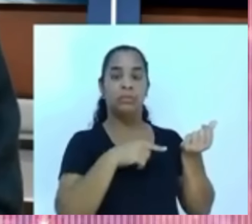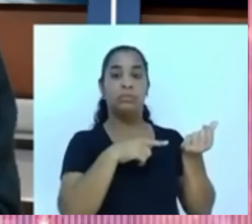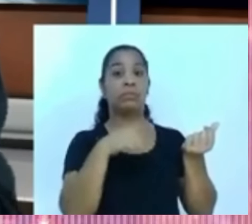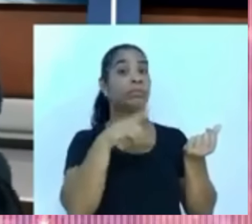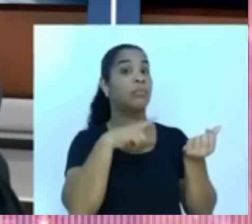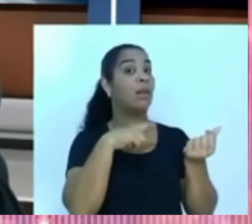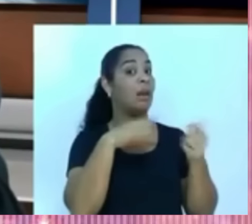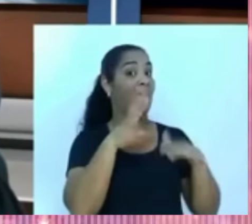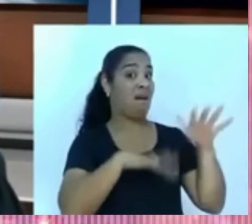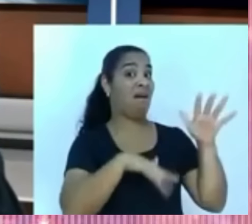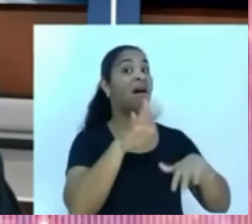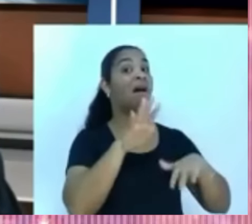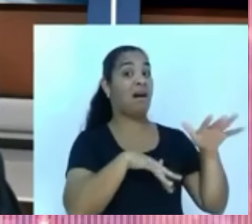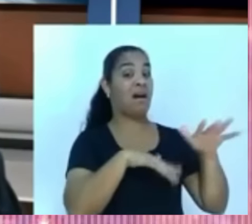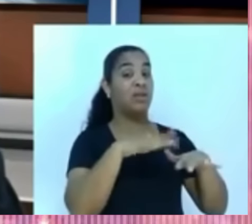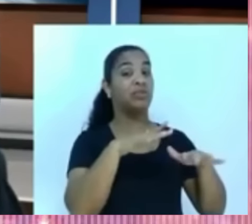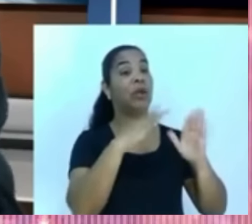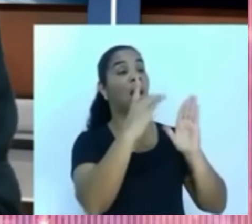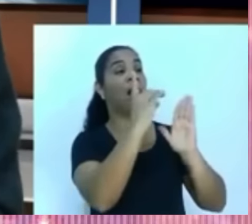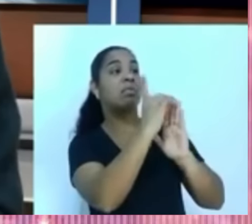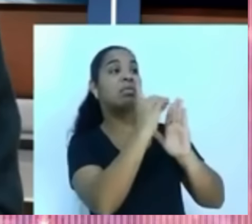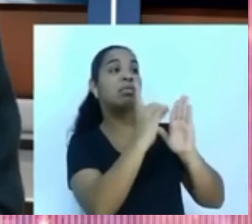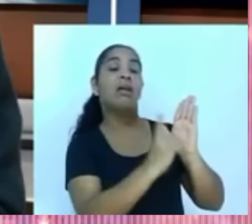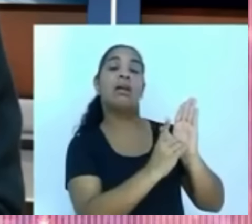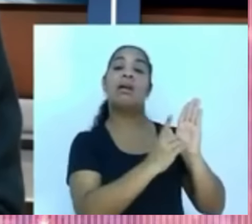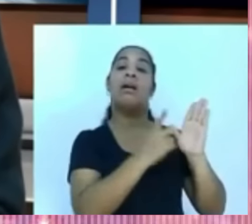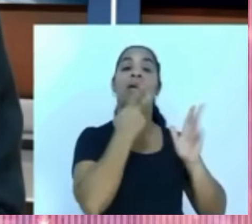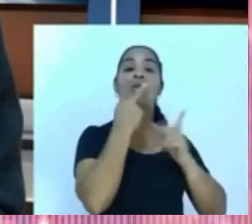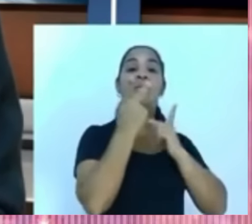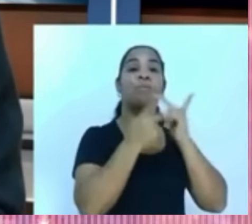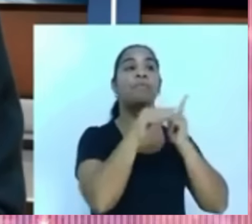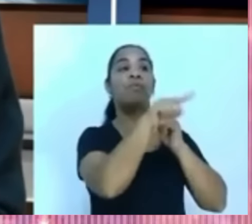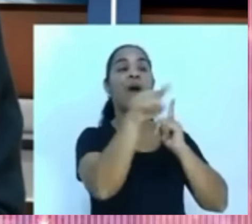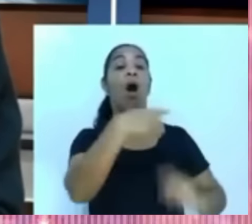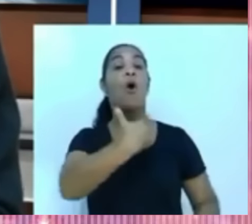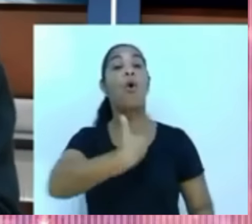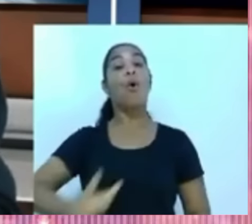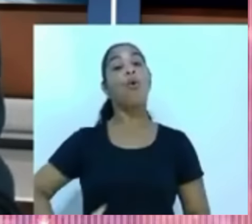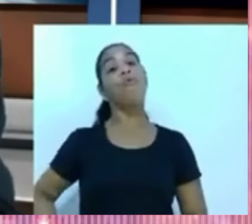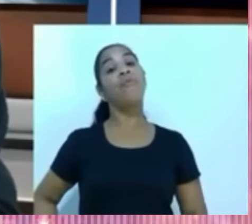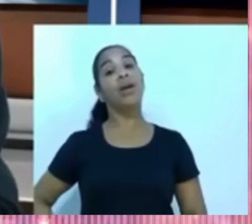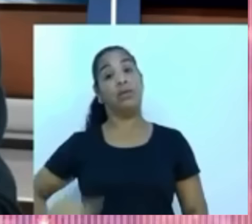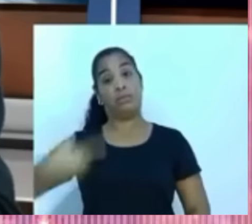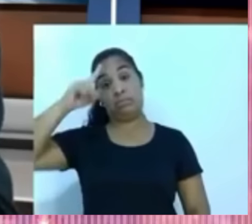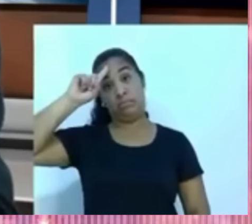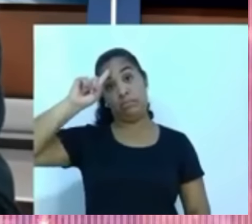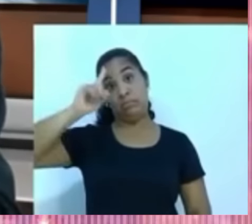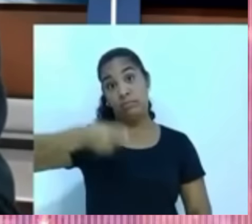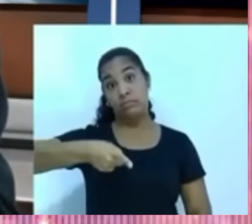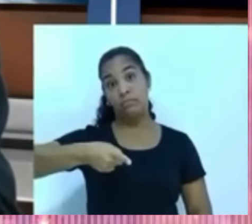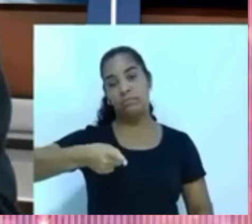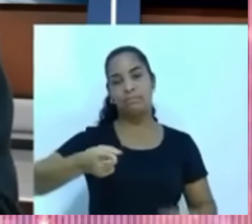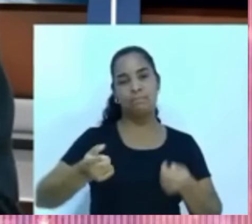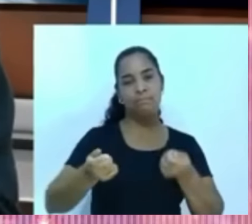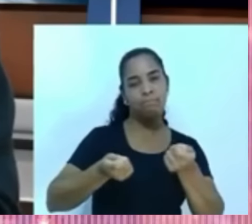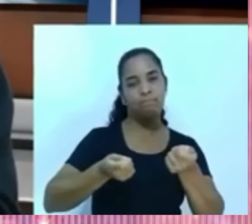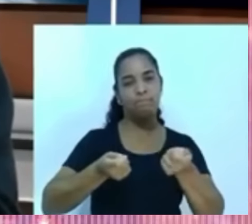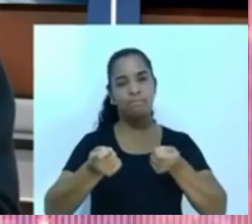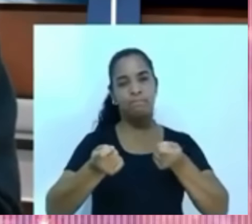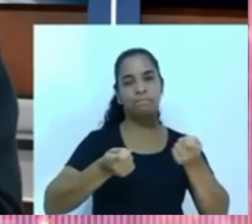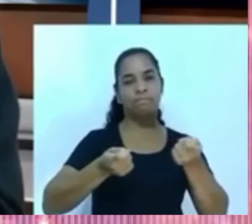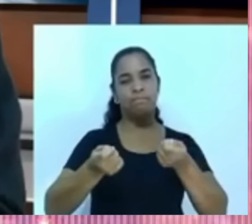um decreto popular de uma entidade governamental através de uma manobra de natureza